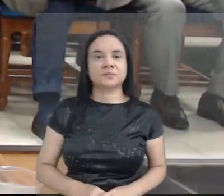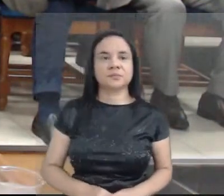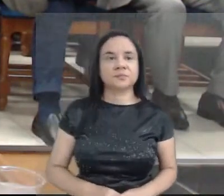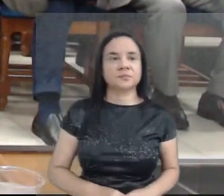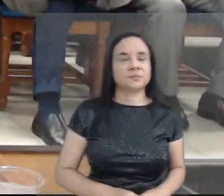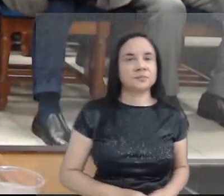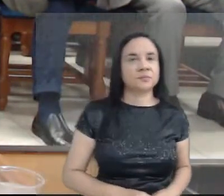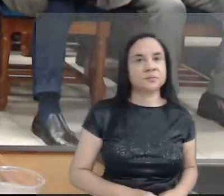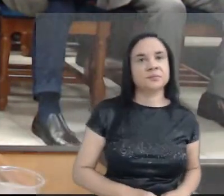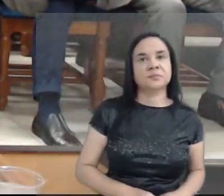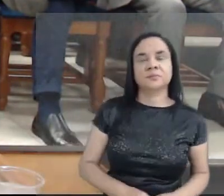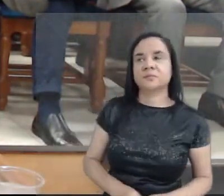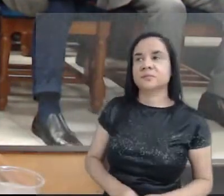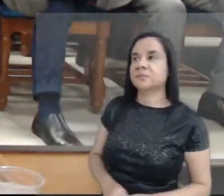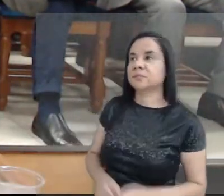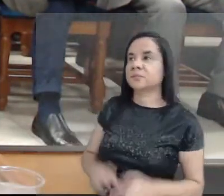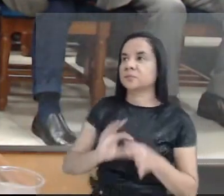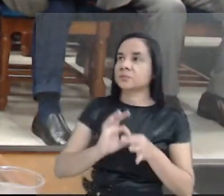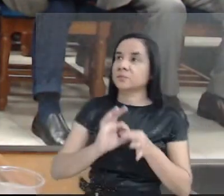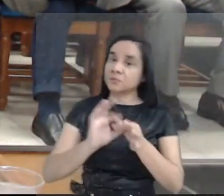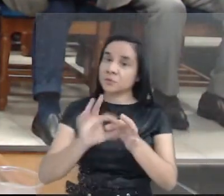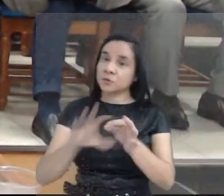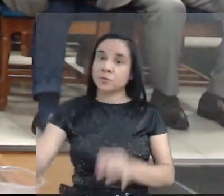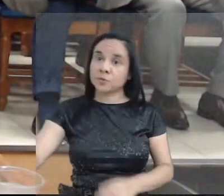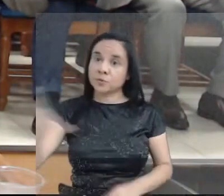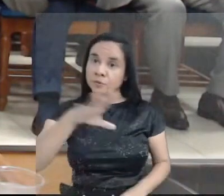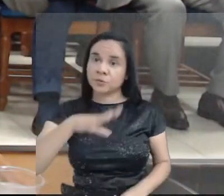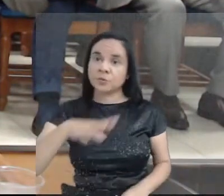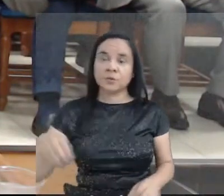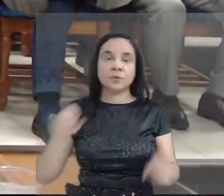E o contexto geral nos ensina